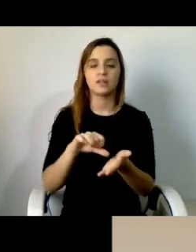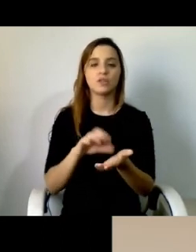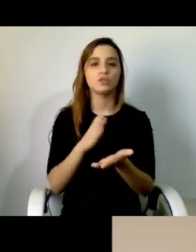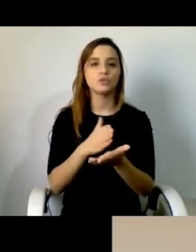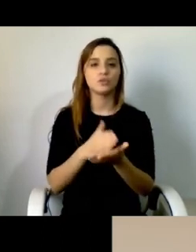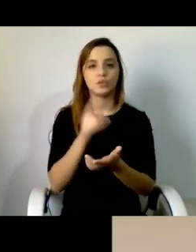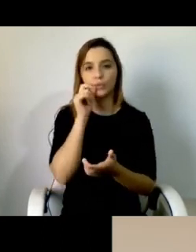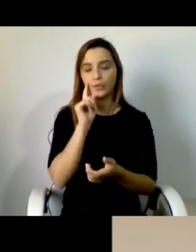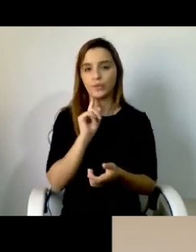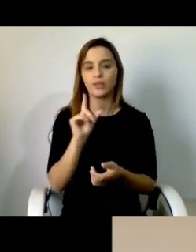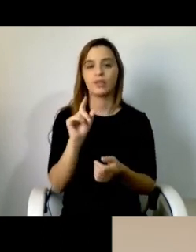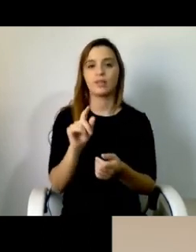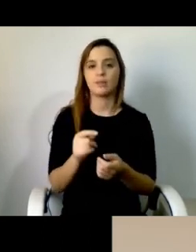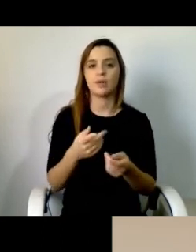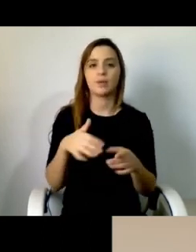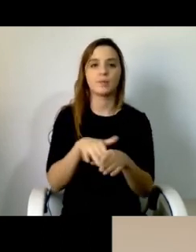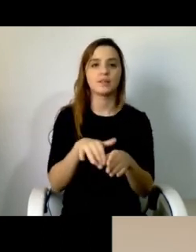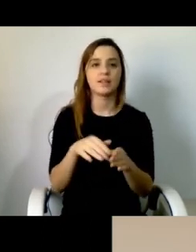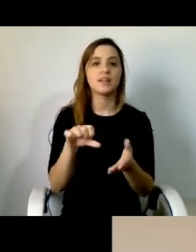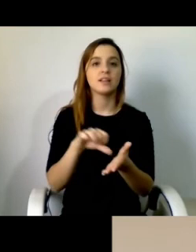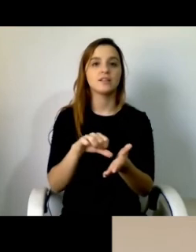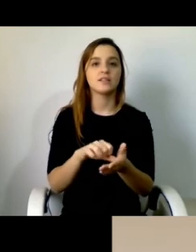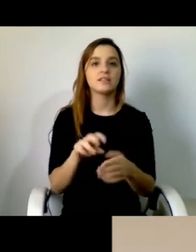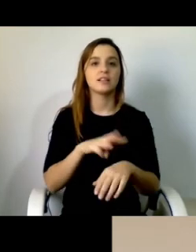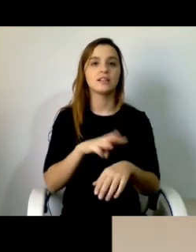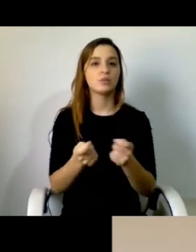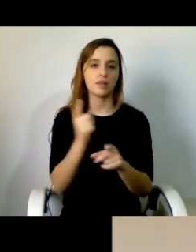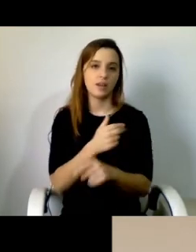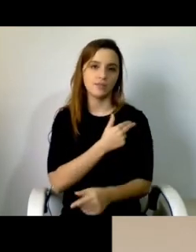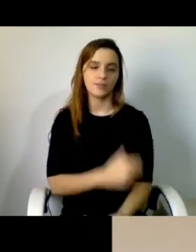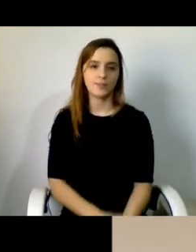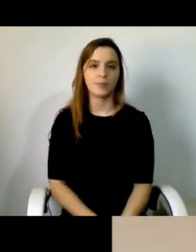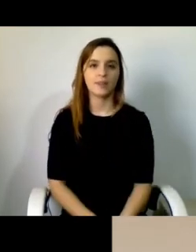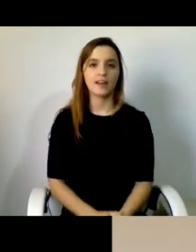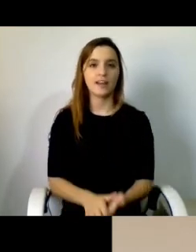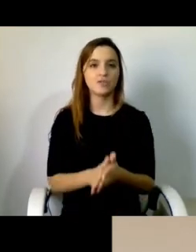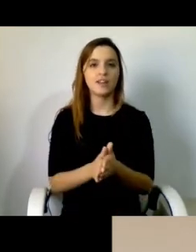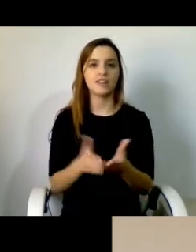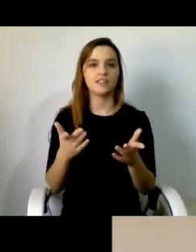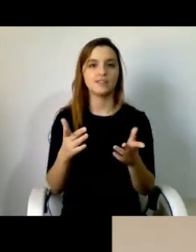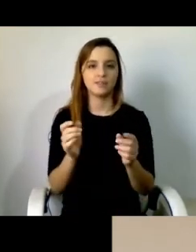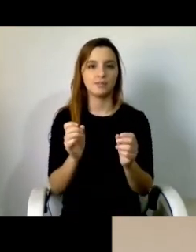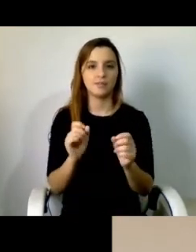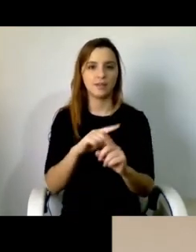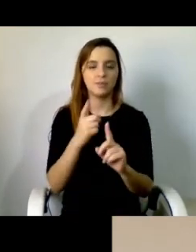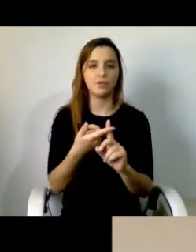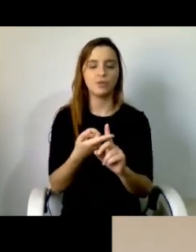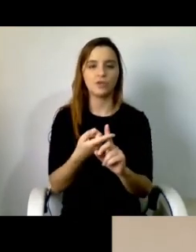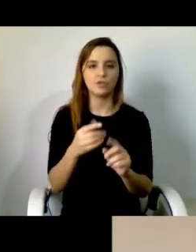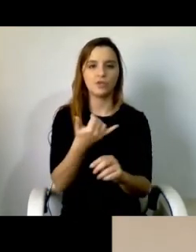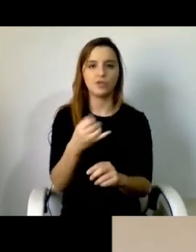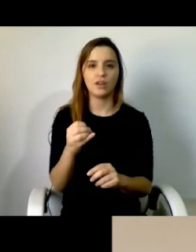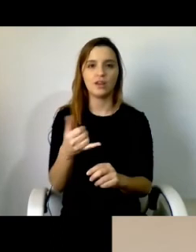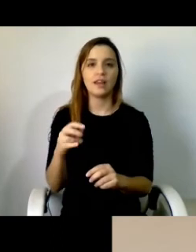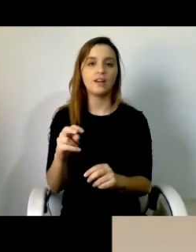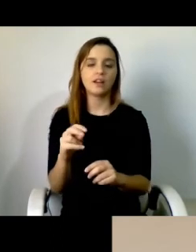e colaboradora do Centro de Administração e Políticas Públicas da mesma universidade. Desde 2013,